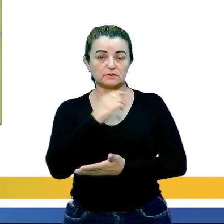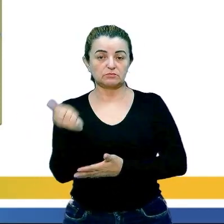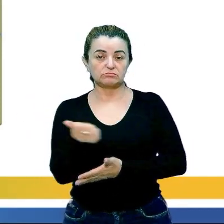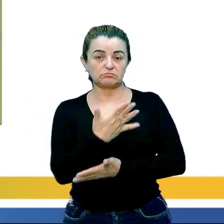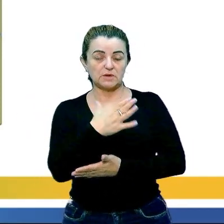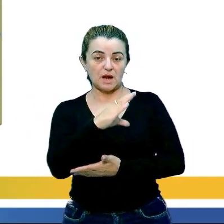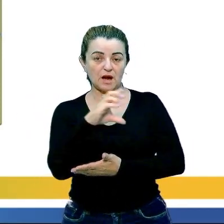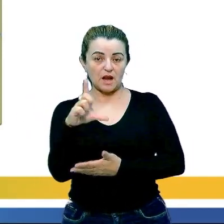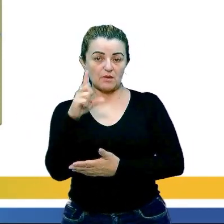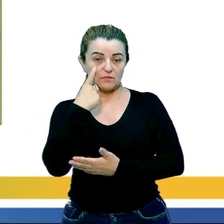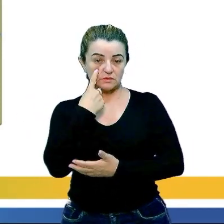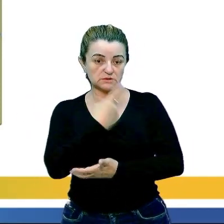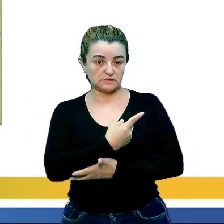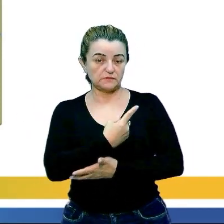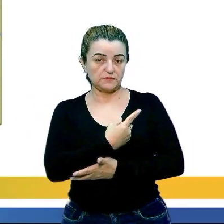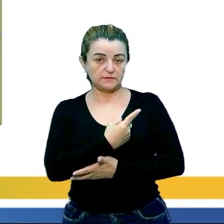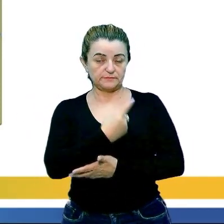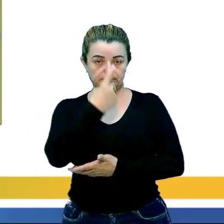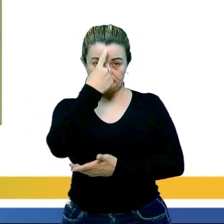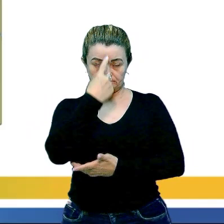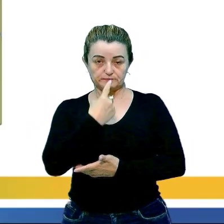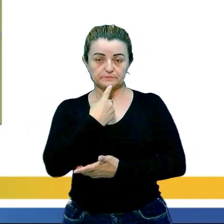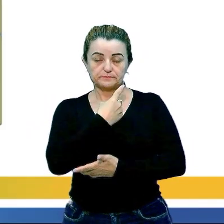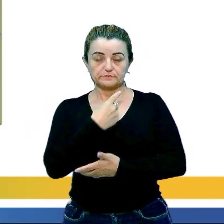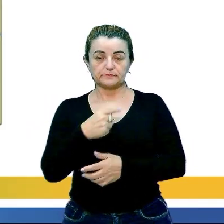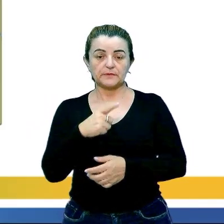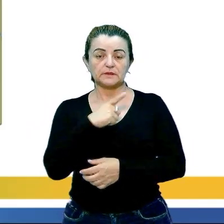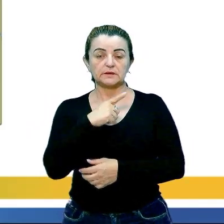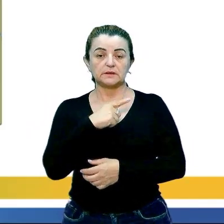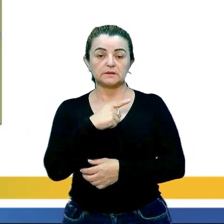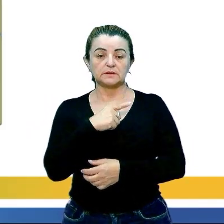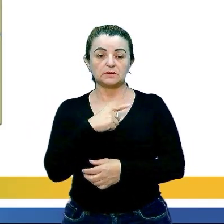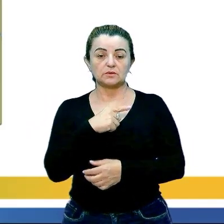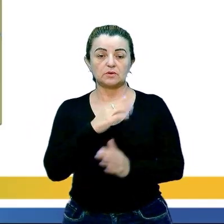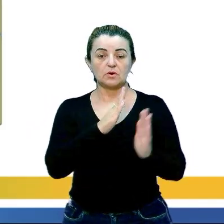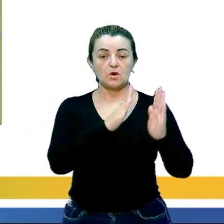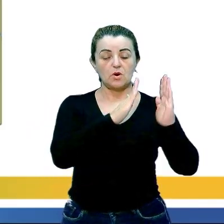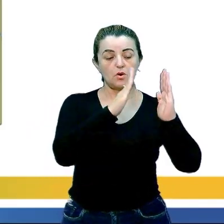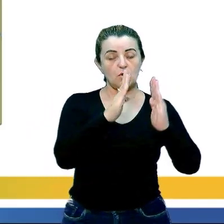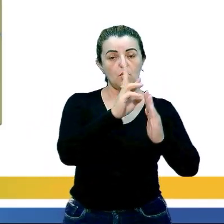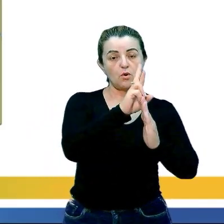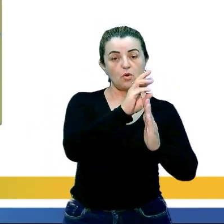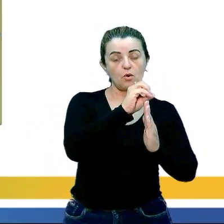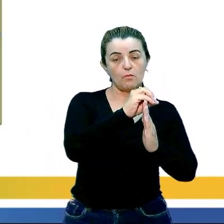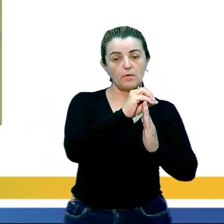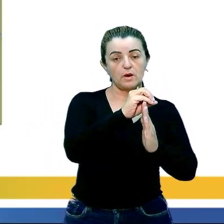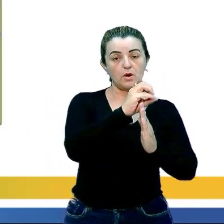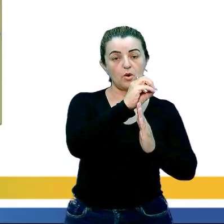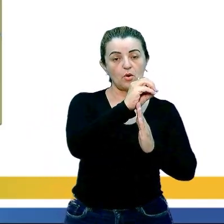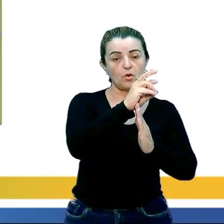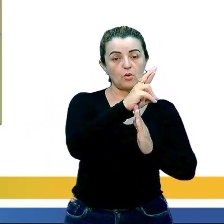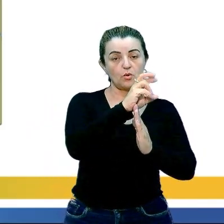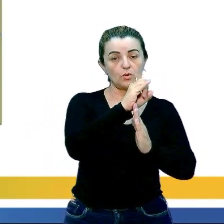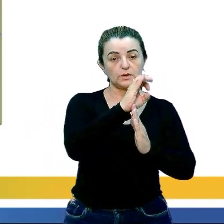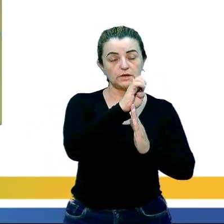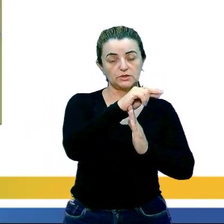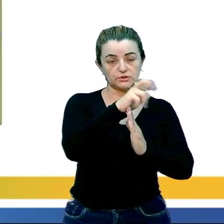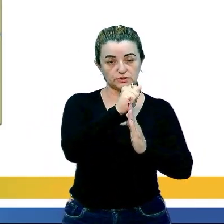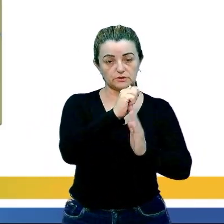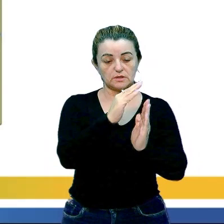desse mapa, né, essa divisão de Roma, né, Oriente, Roma, Ocidente, né? A